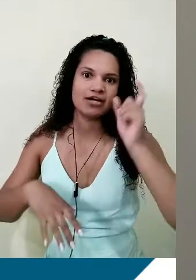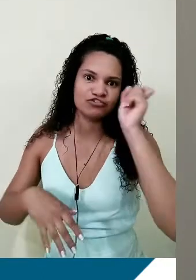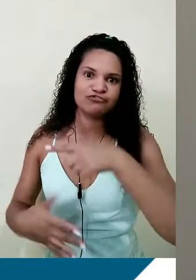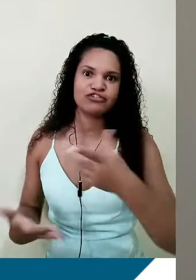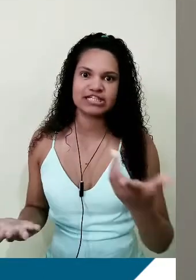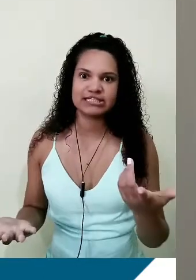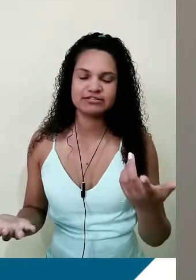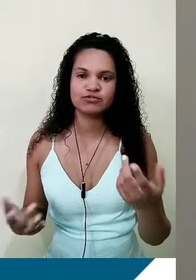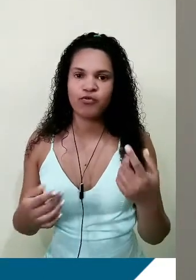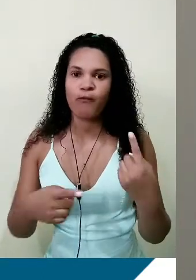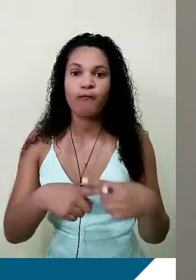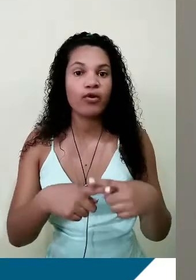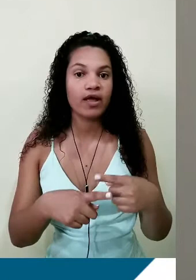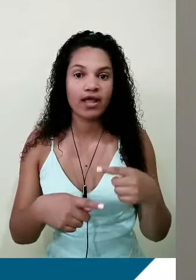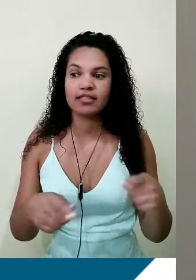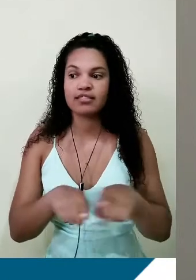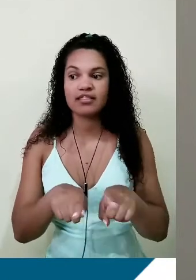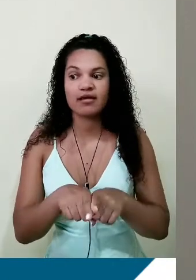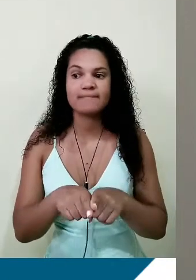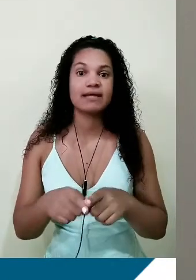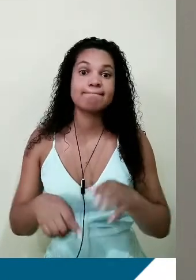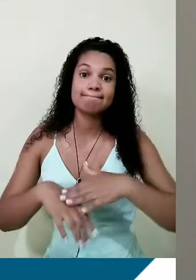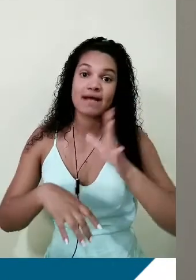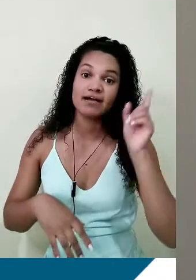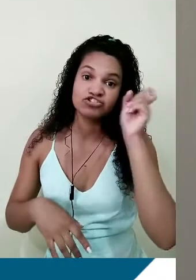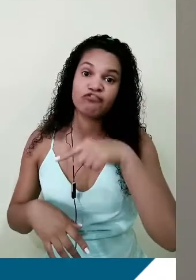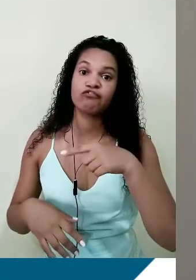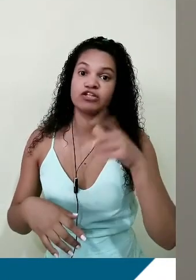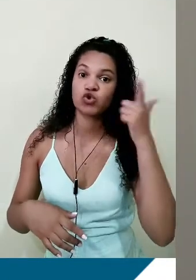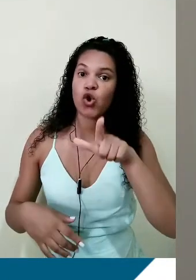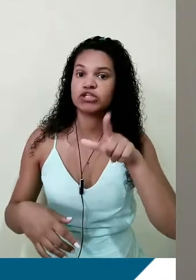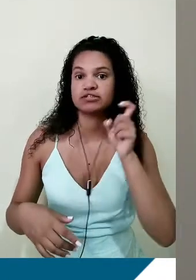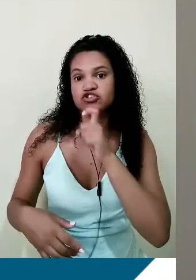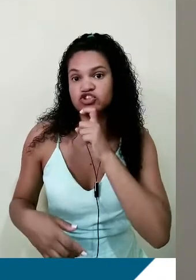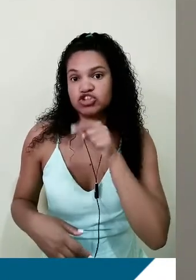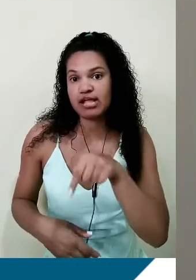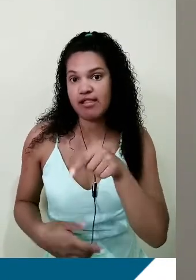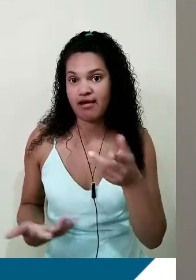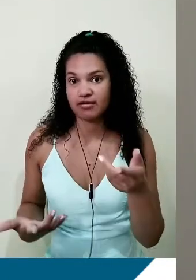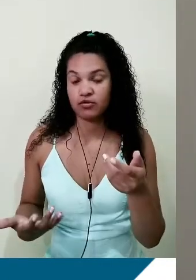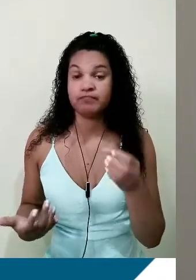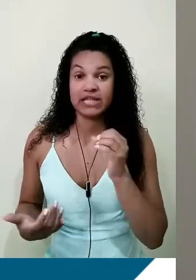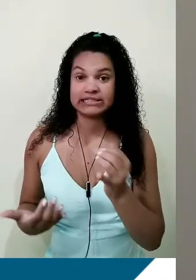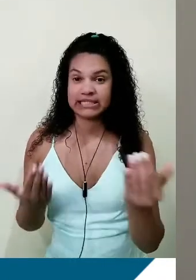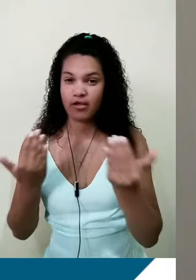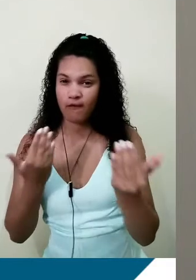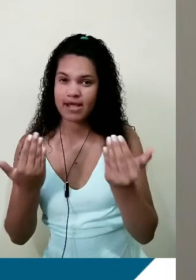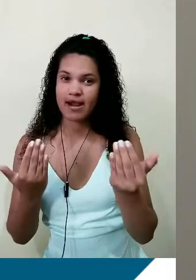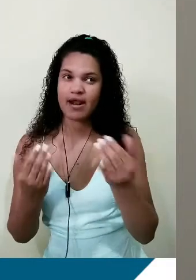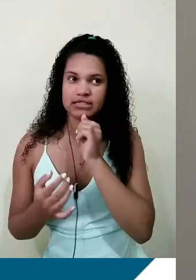de ser esfriada. Um exemplo paralelo a este que a gente tem é em relação à água do